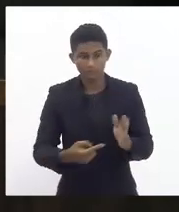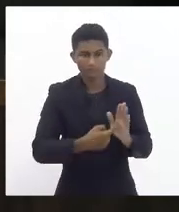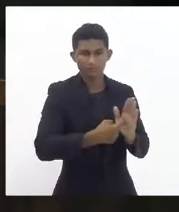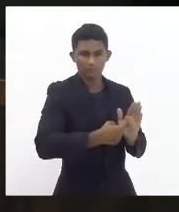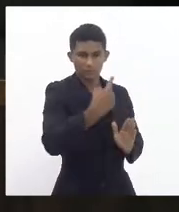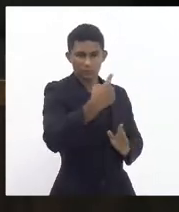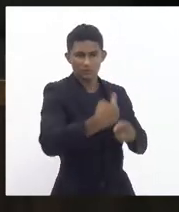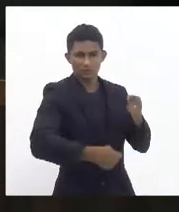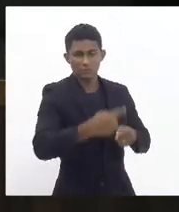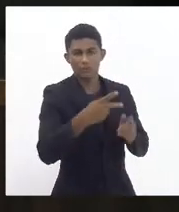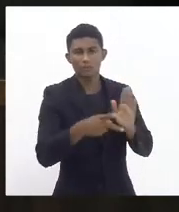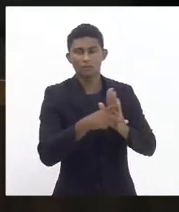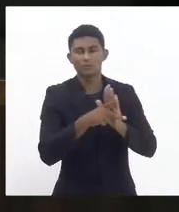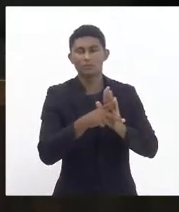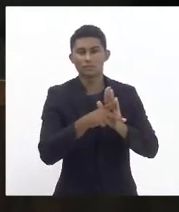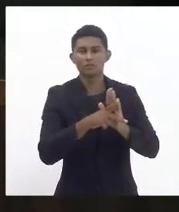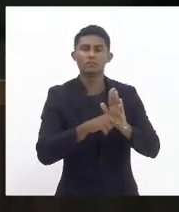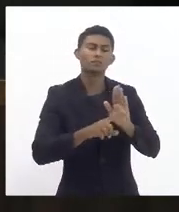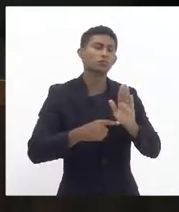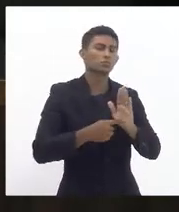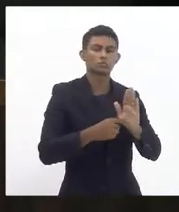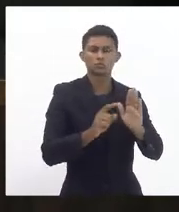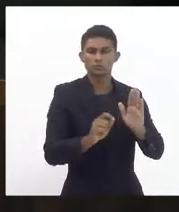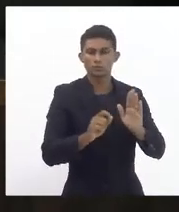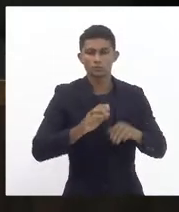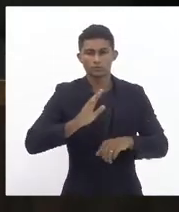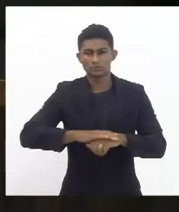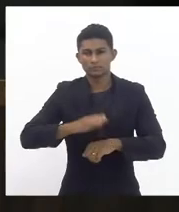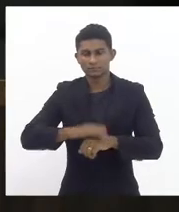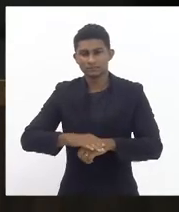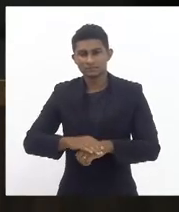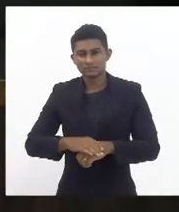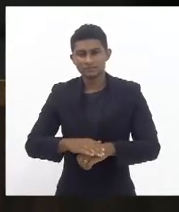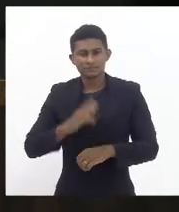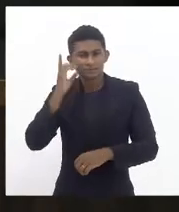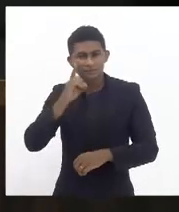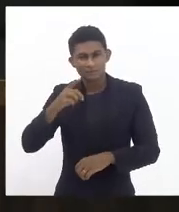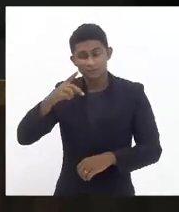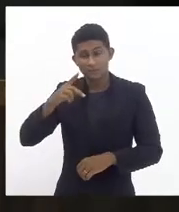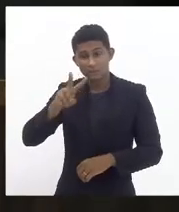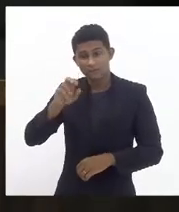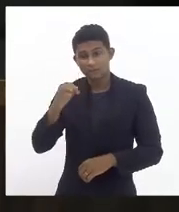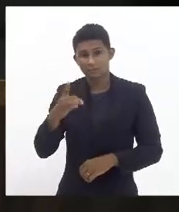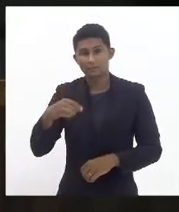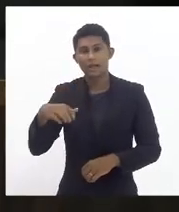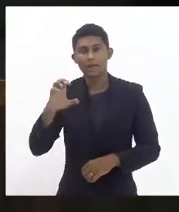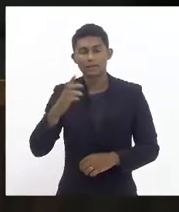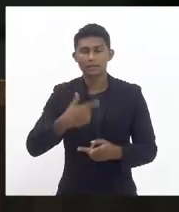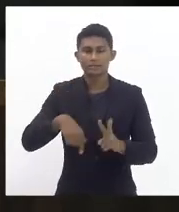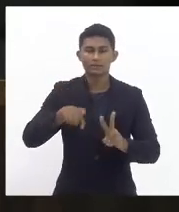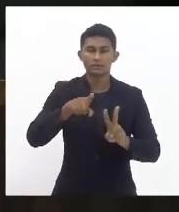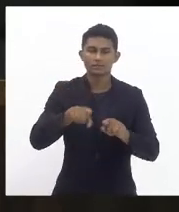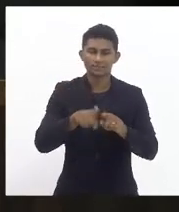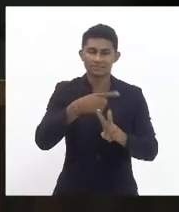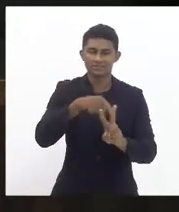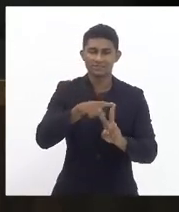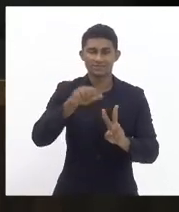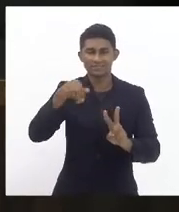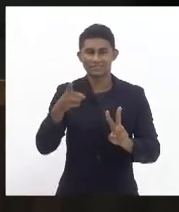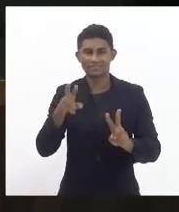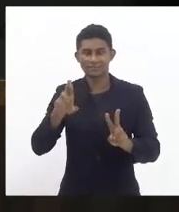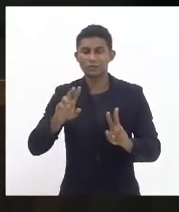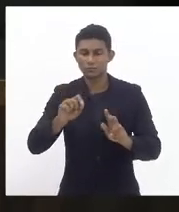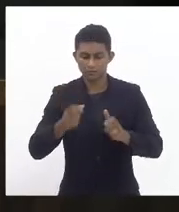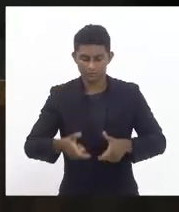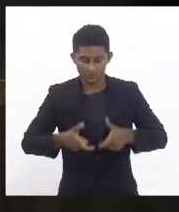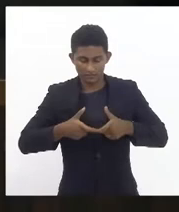resolução de autoria dos deputados waldeck Carneiro André Ceciliano e concede medalha Tiradentes e